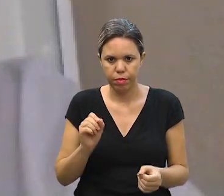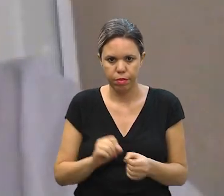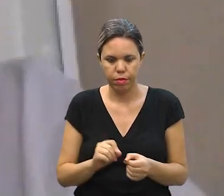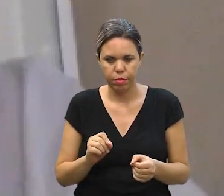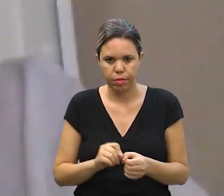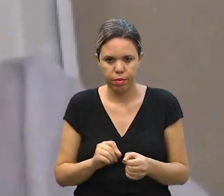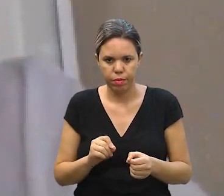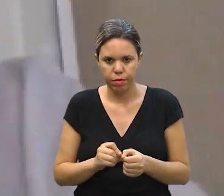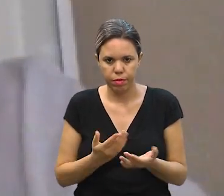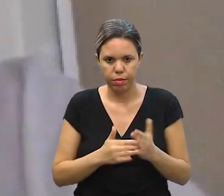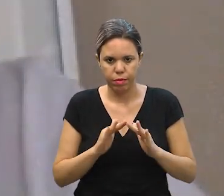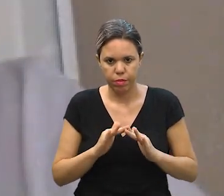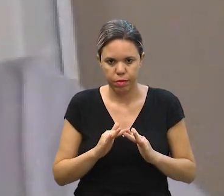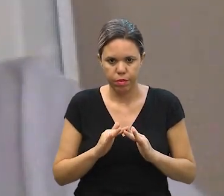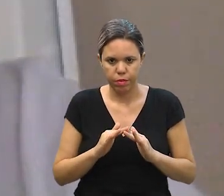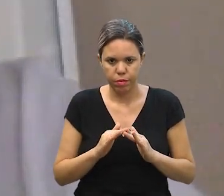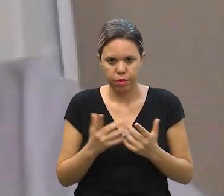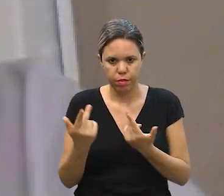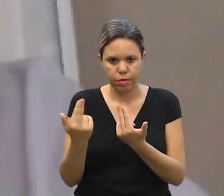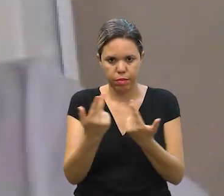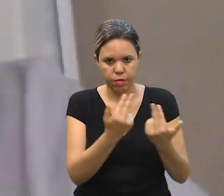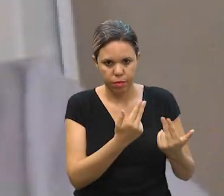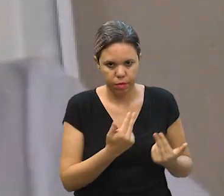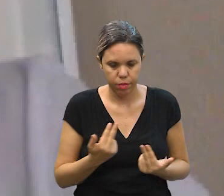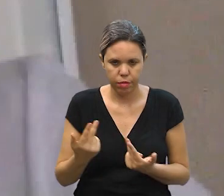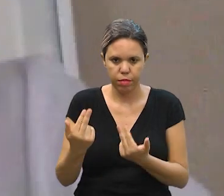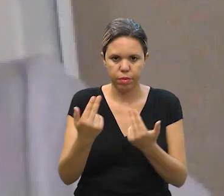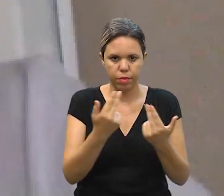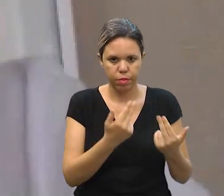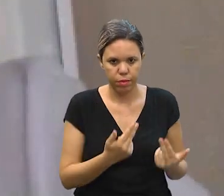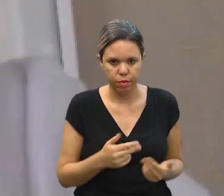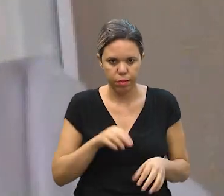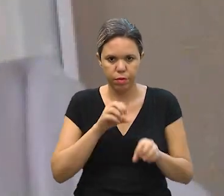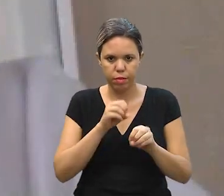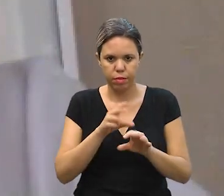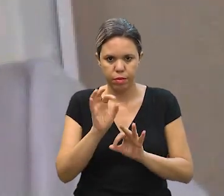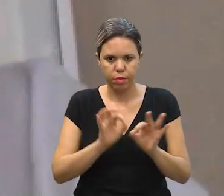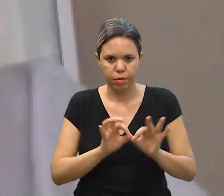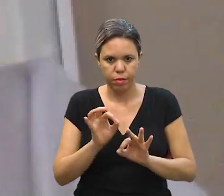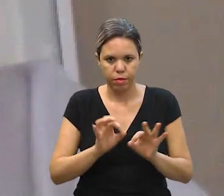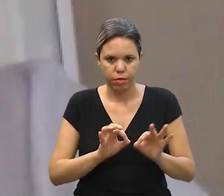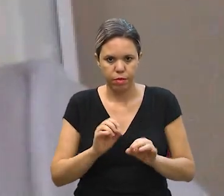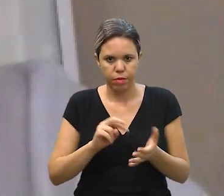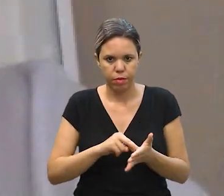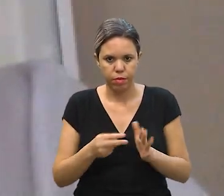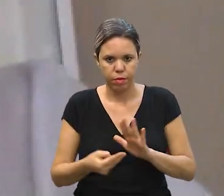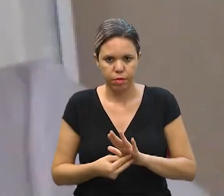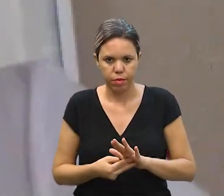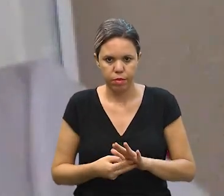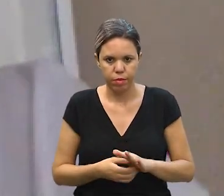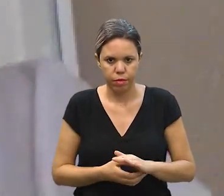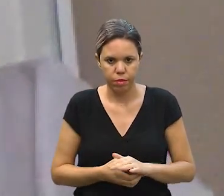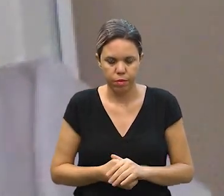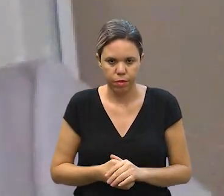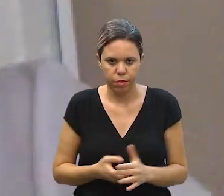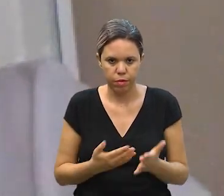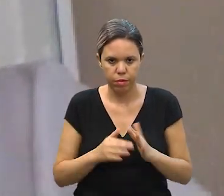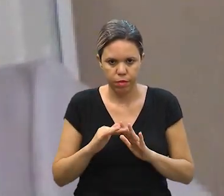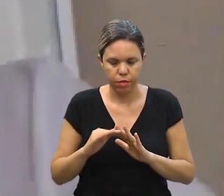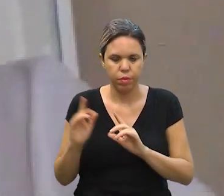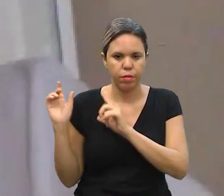realizar nas escolas comuns de ensino regular. O que quer dizer isso?